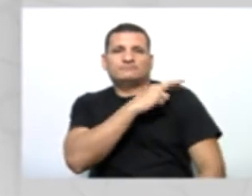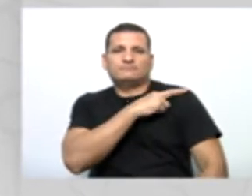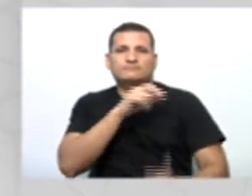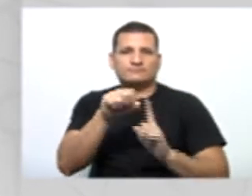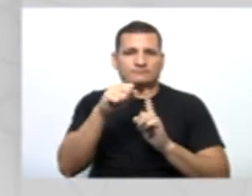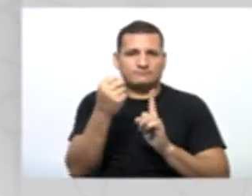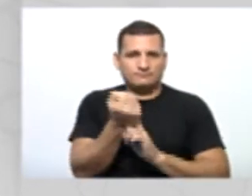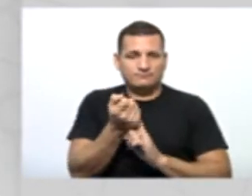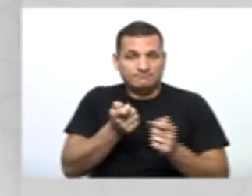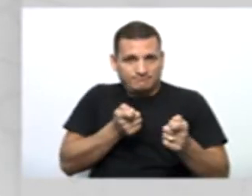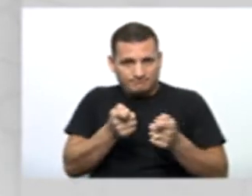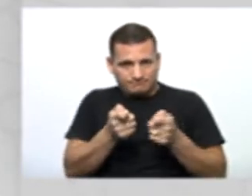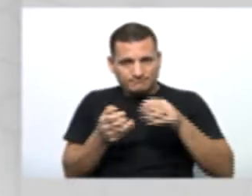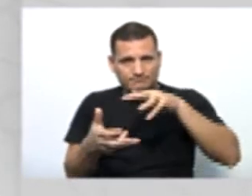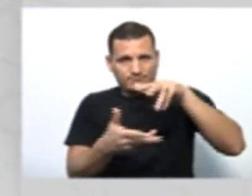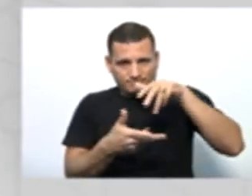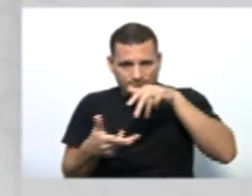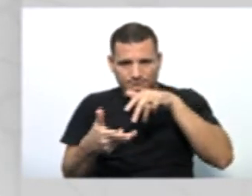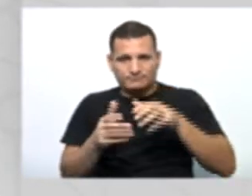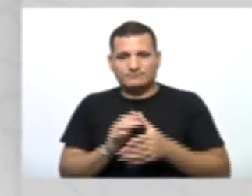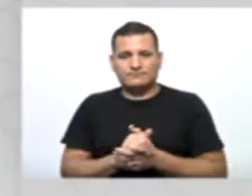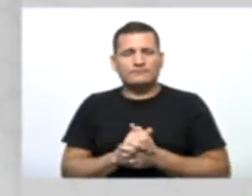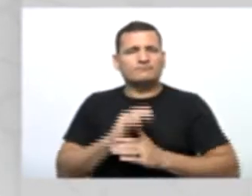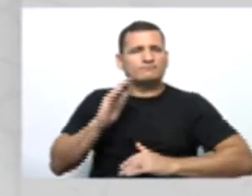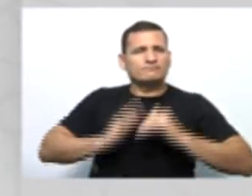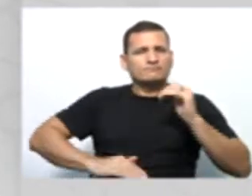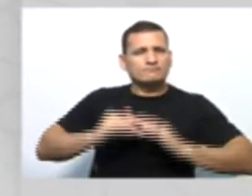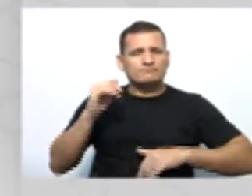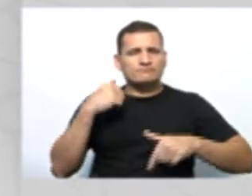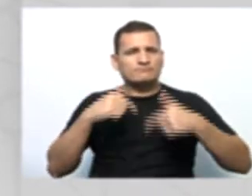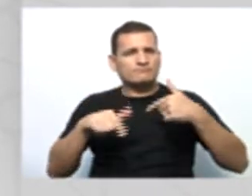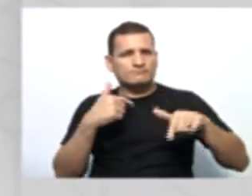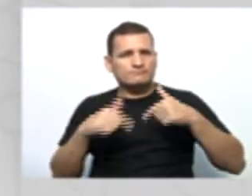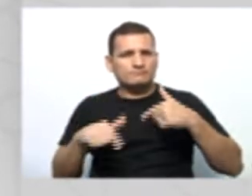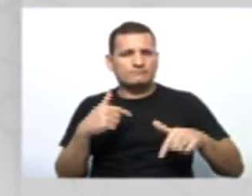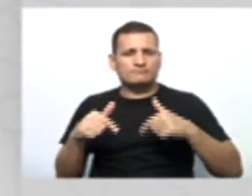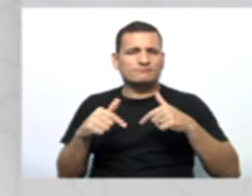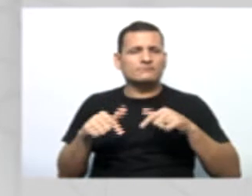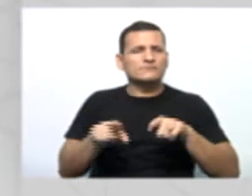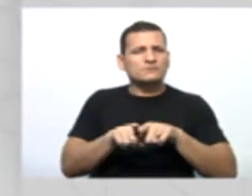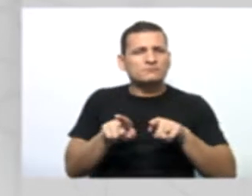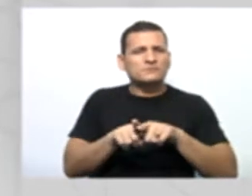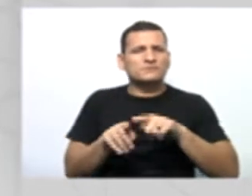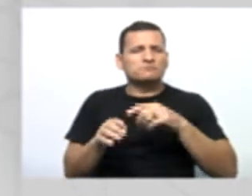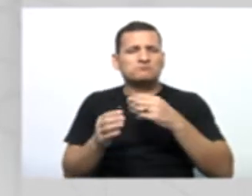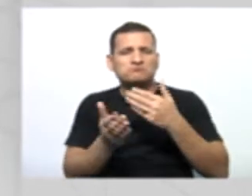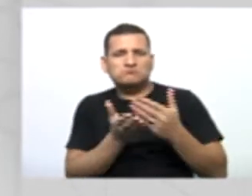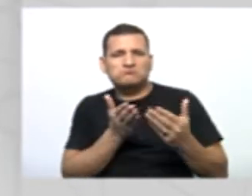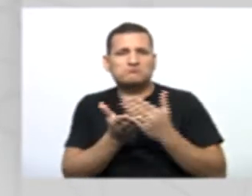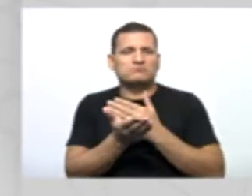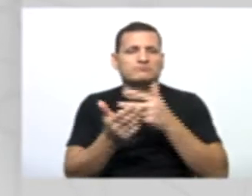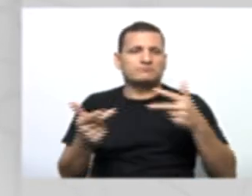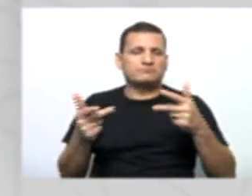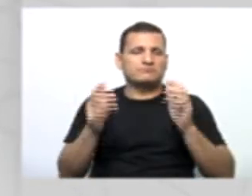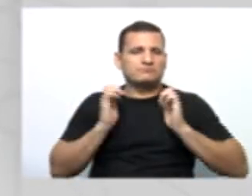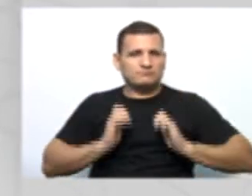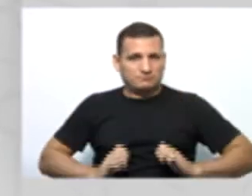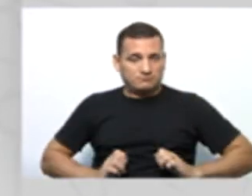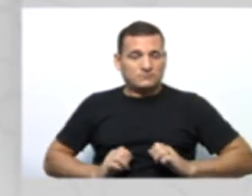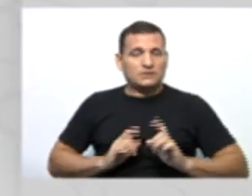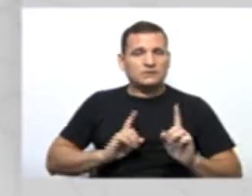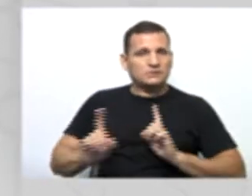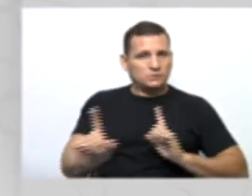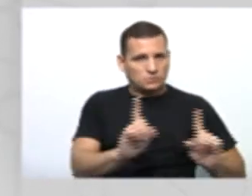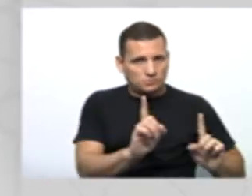e sustentabilidade, a atuação profissional e os dilemas éticos, o individual e o coletivo